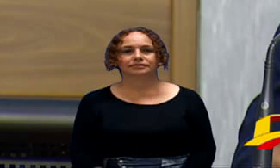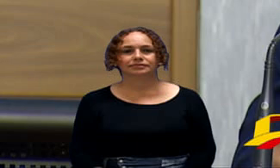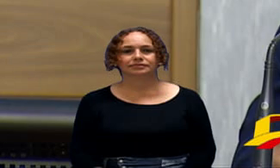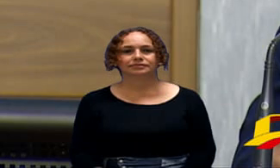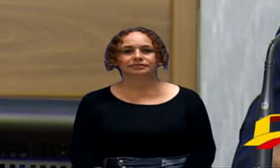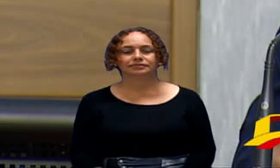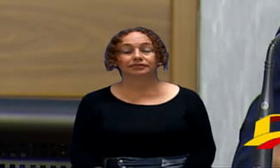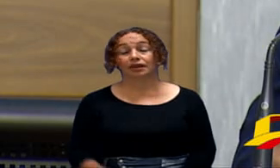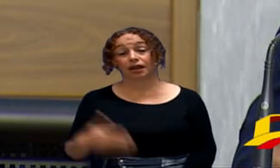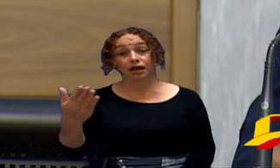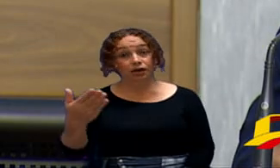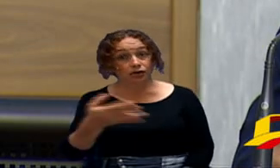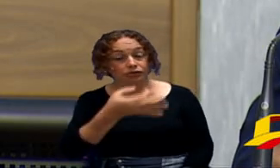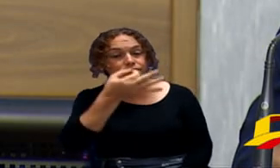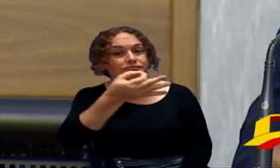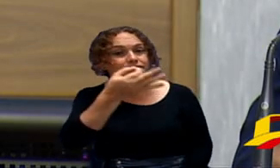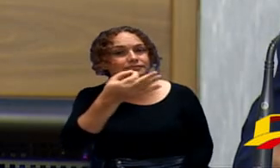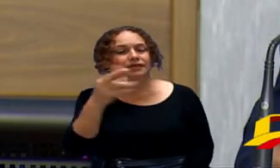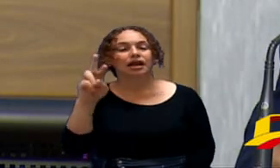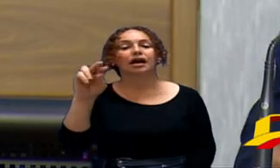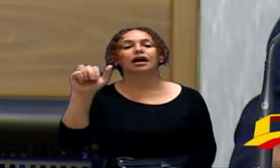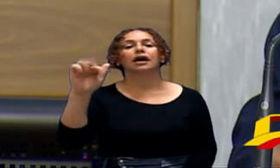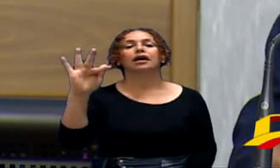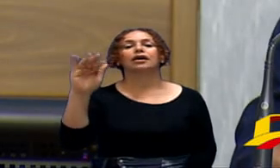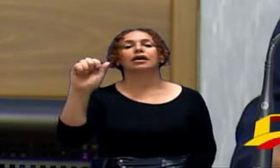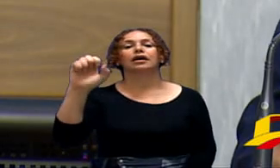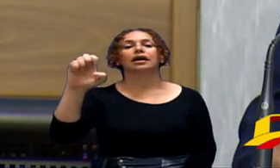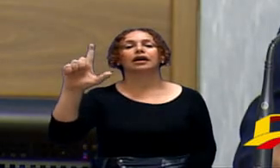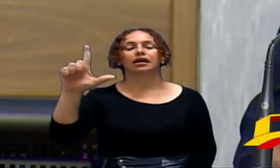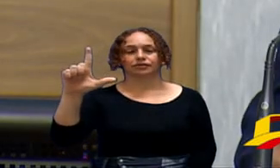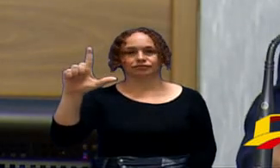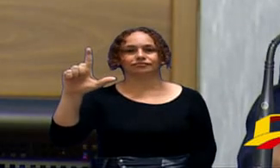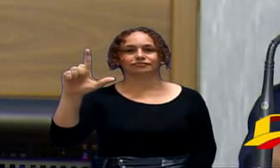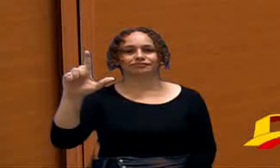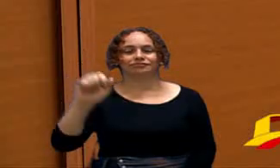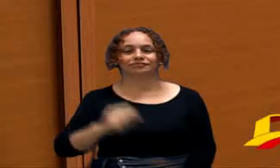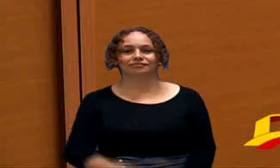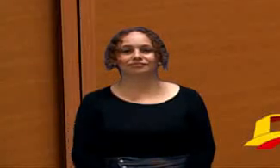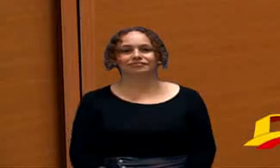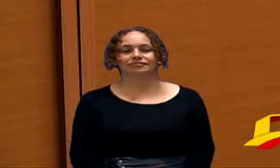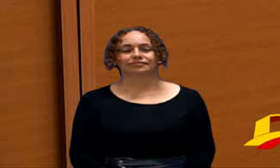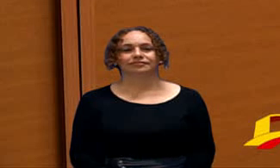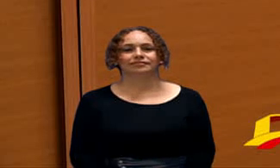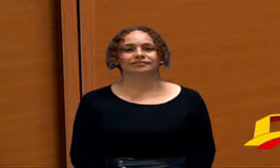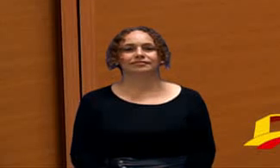Vai falar agora Rafael de Oliveira. É isso?